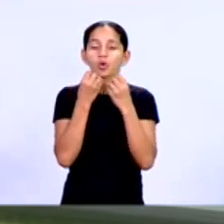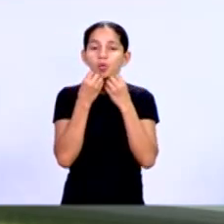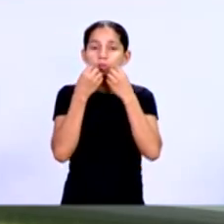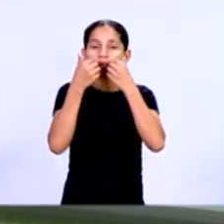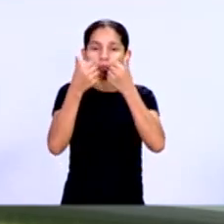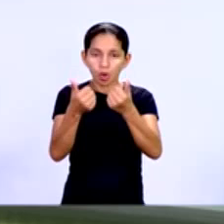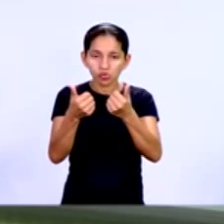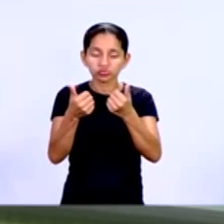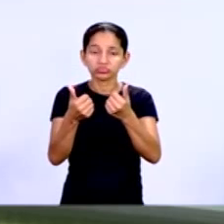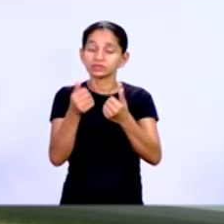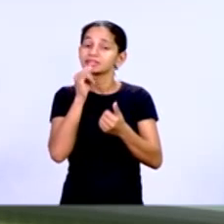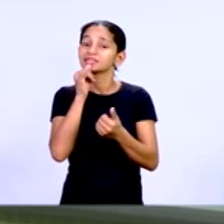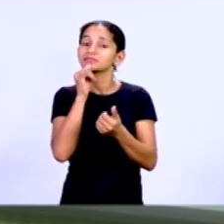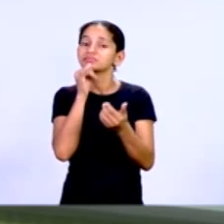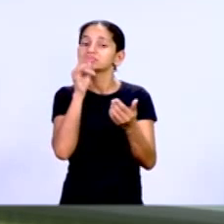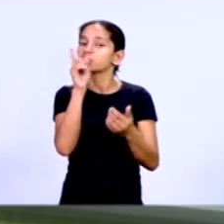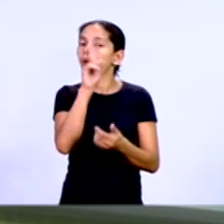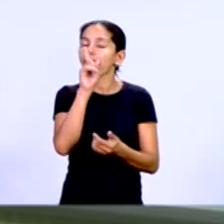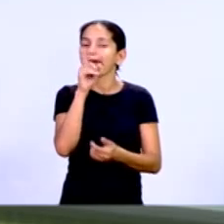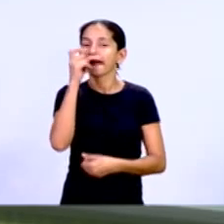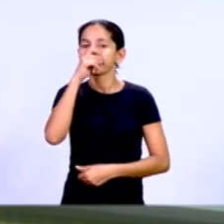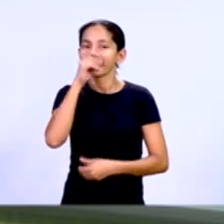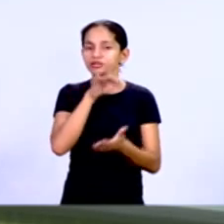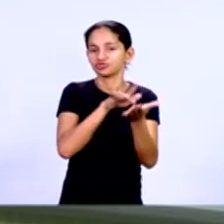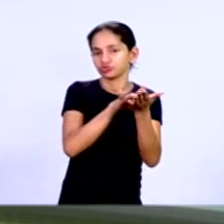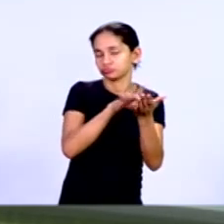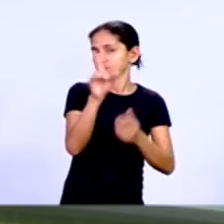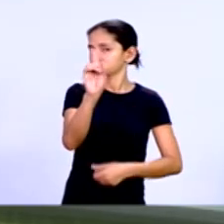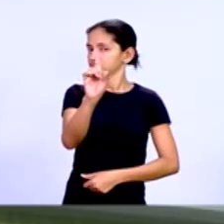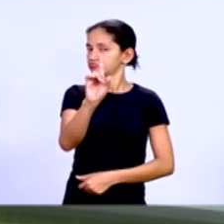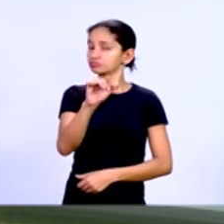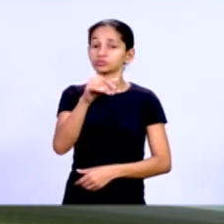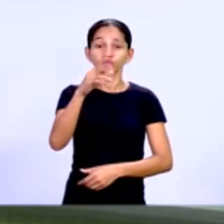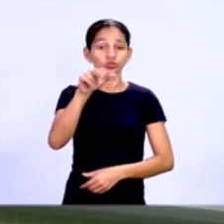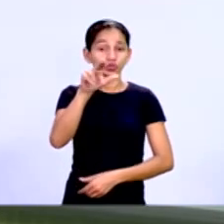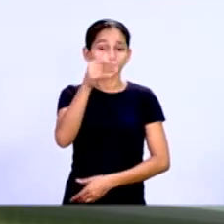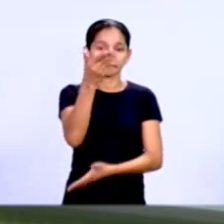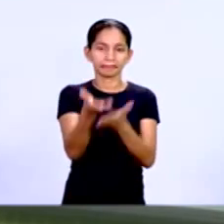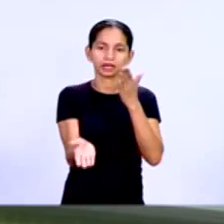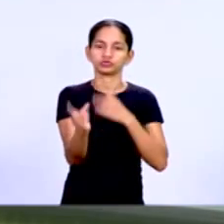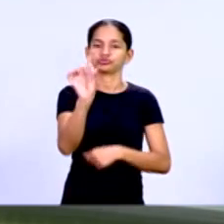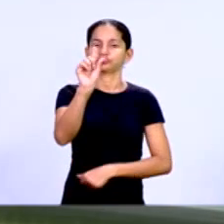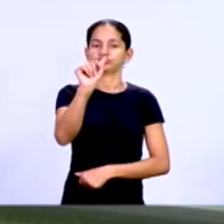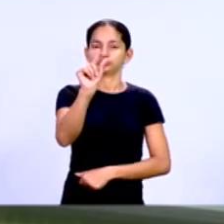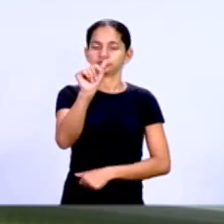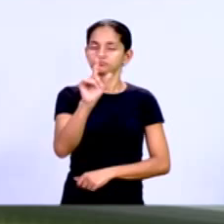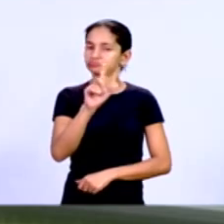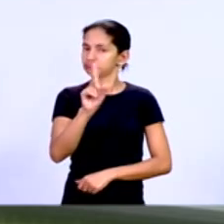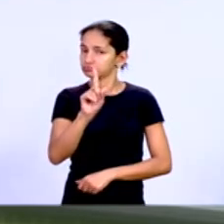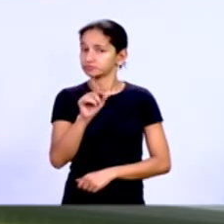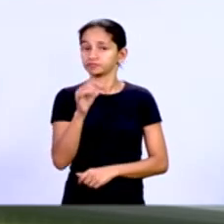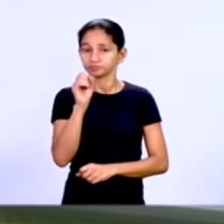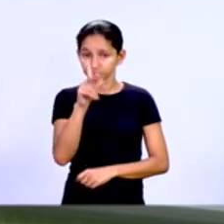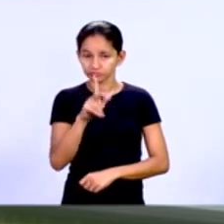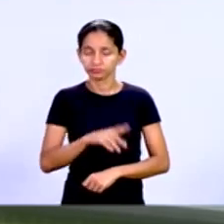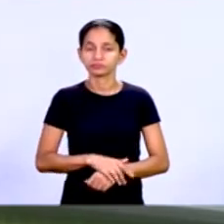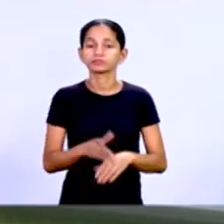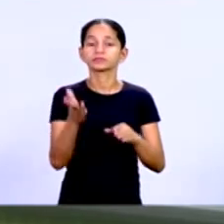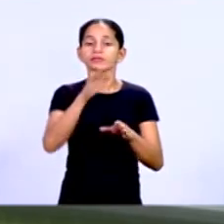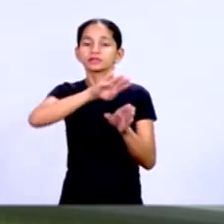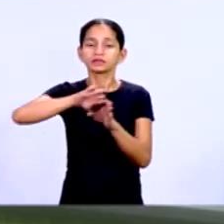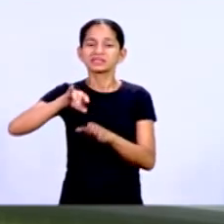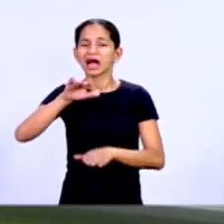não seja enganado, ele não seja equivocado e não venha perder dinheiro. Essa avaliação, quando acontecem